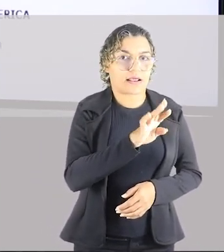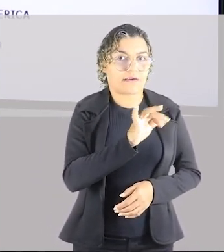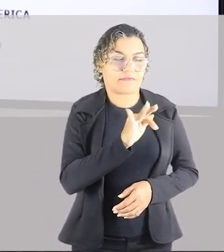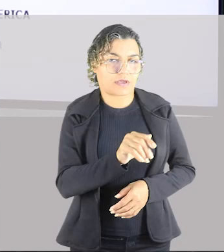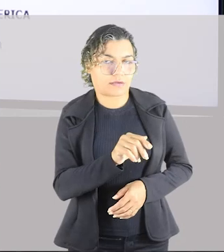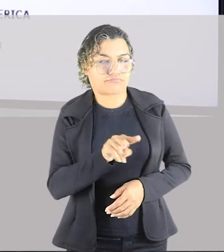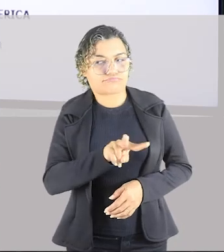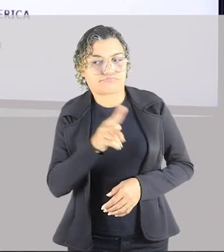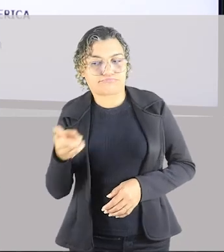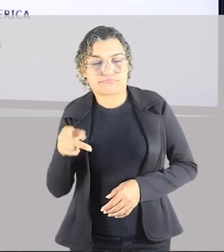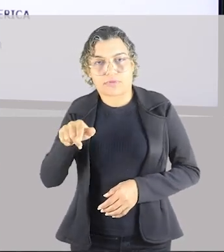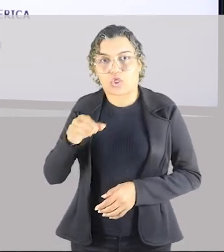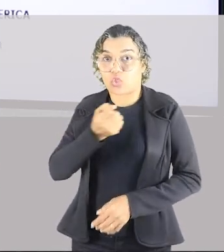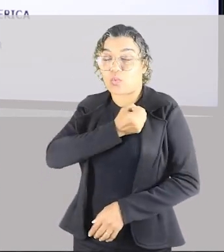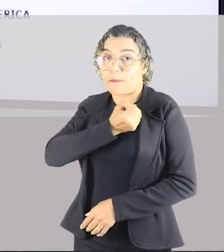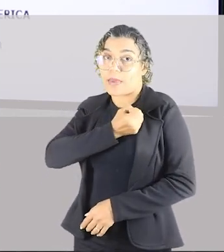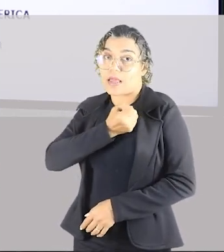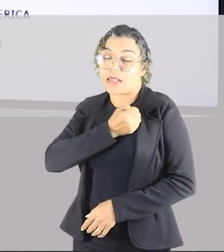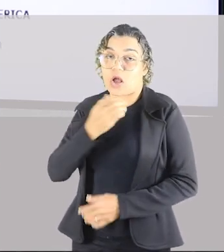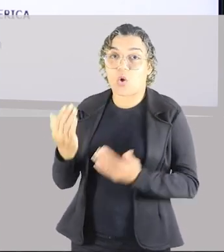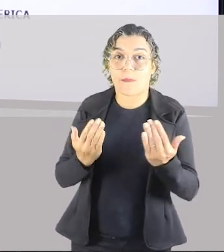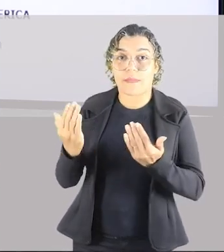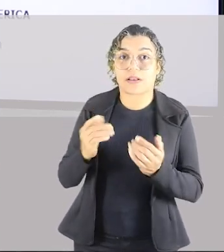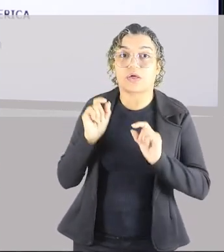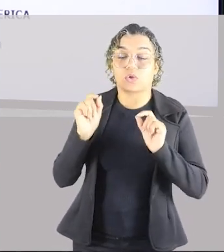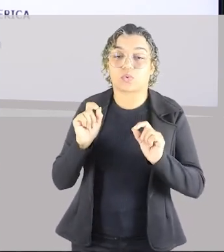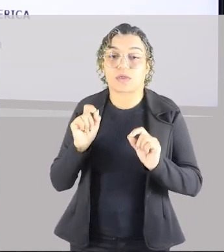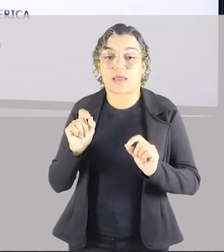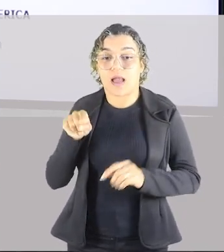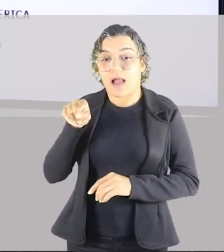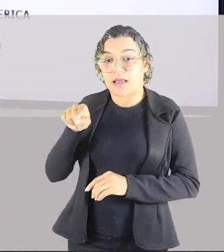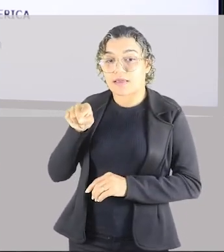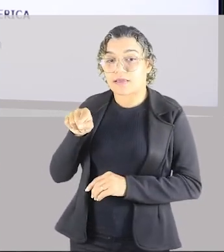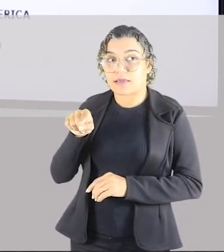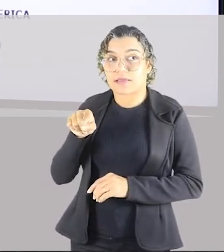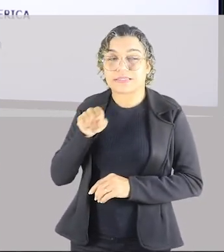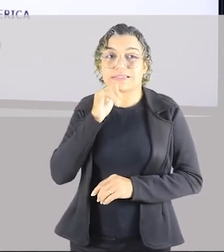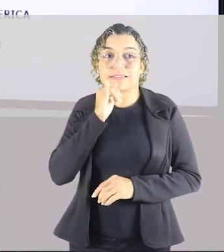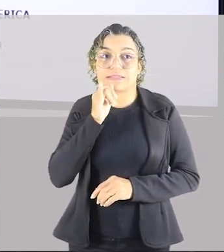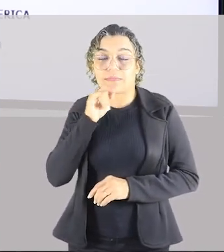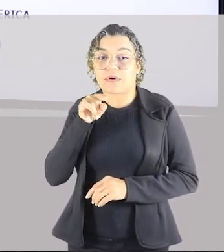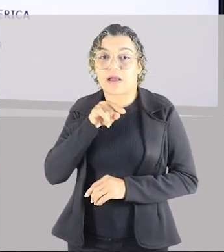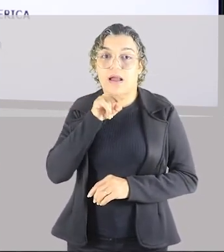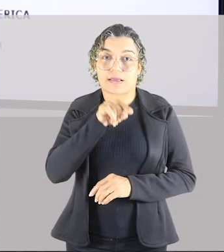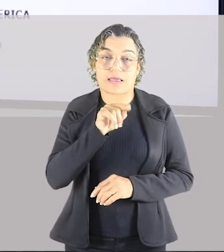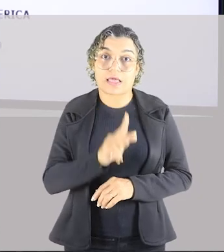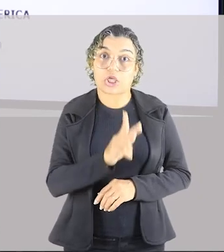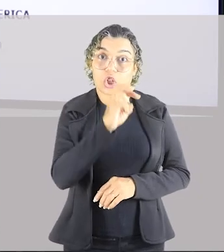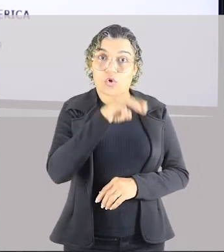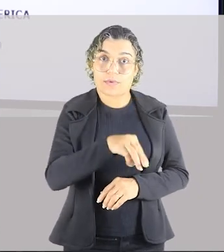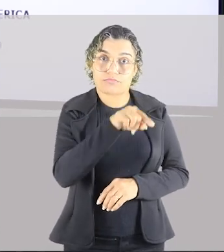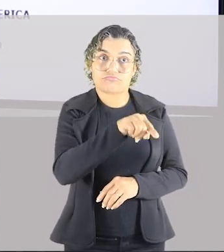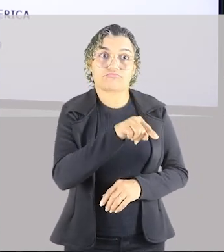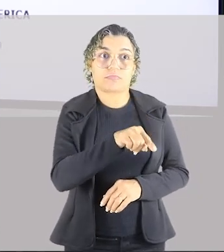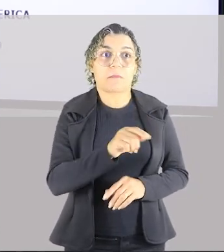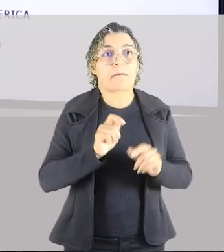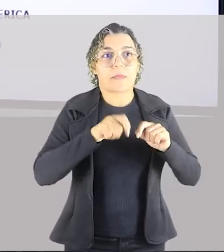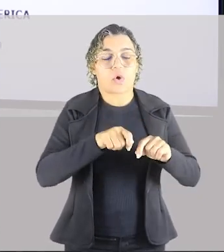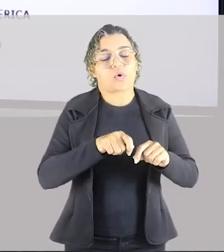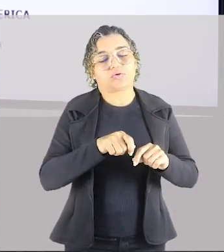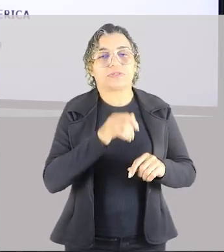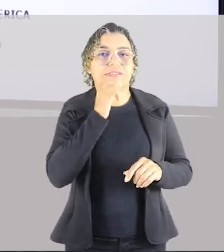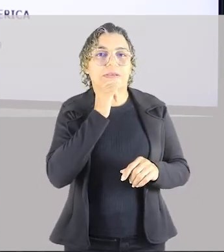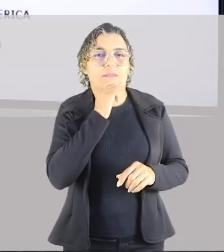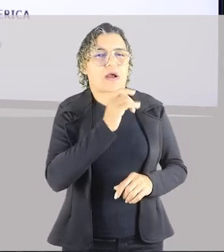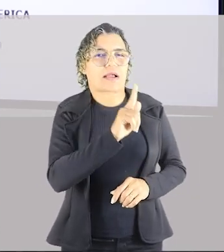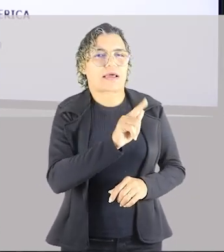é que enquanto na escala gráfica eu já venho determinado, deixando muito claro que ela está, por exemplo, em quilômetros, e nada impede, ela pode colocar assim,